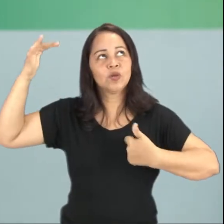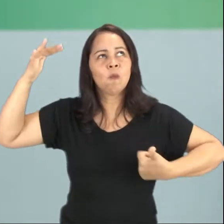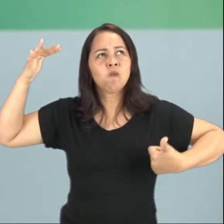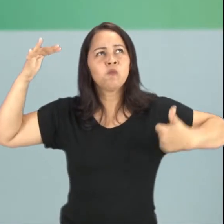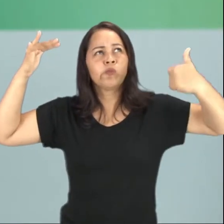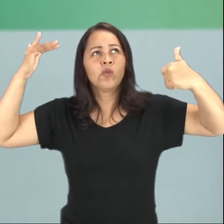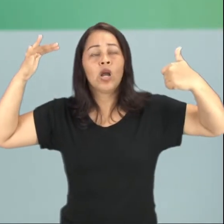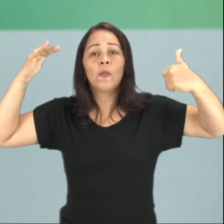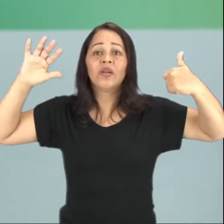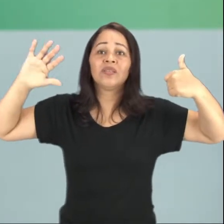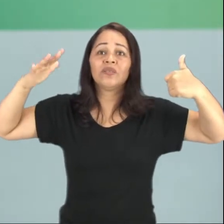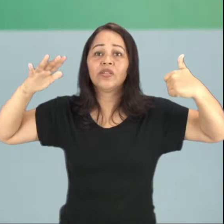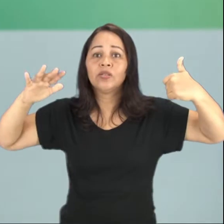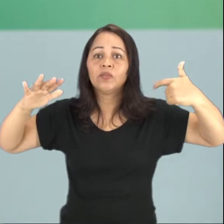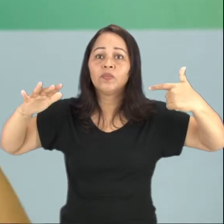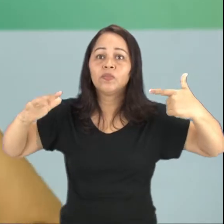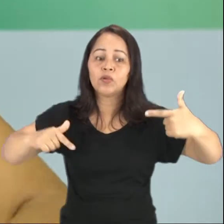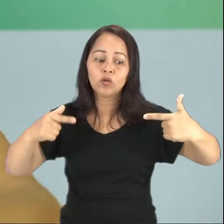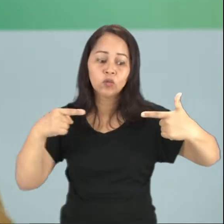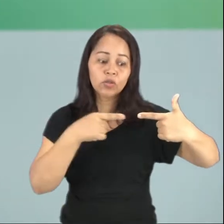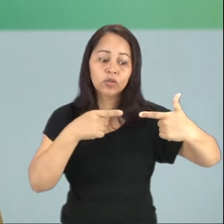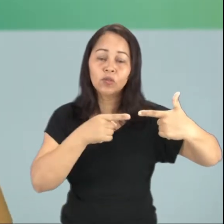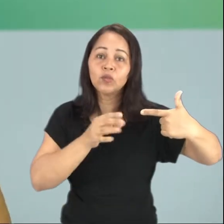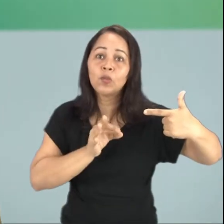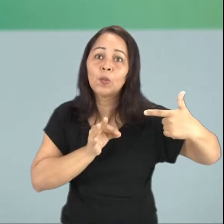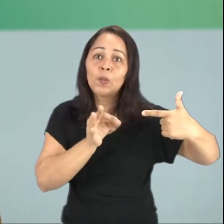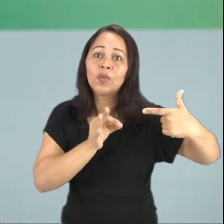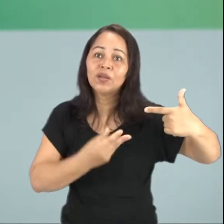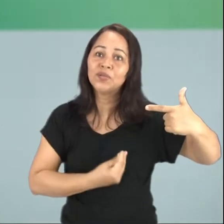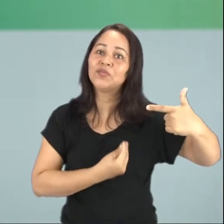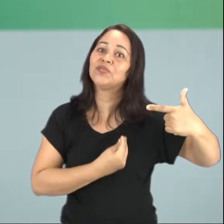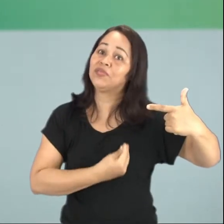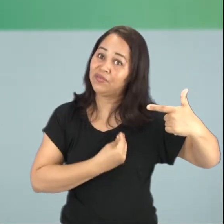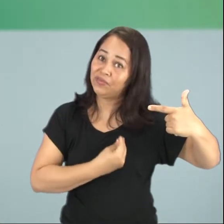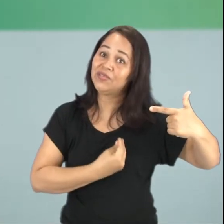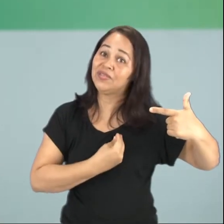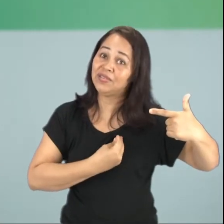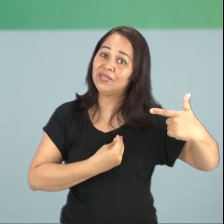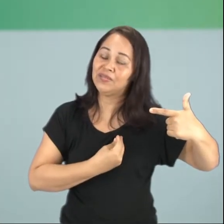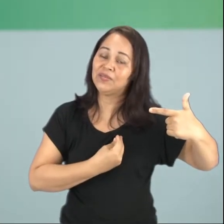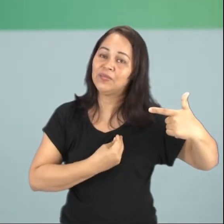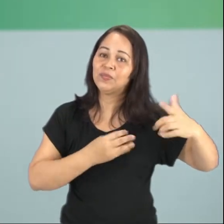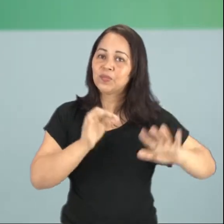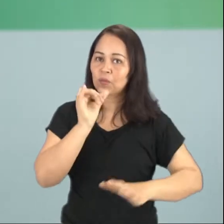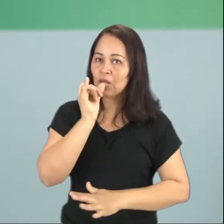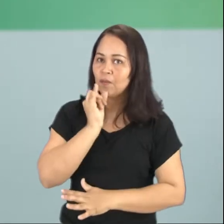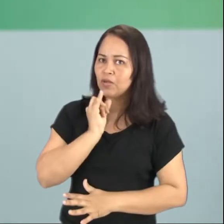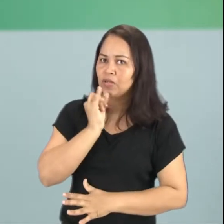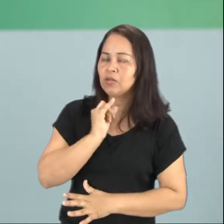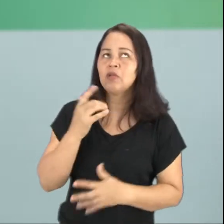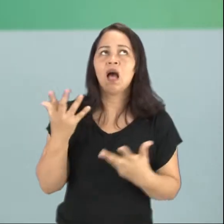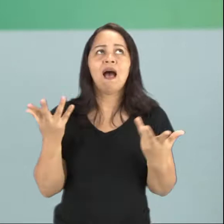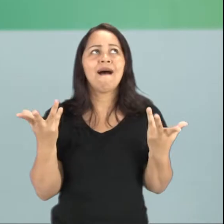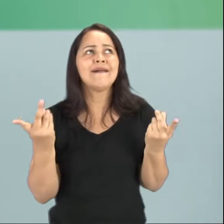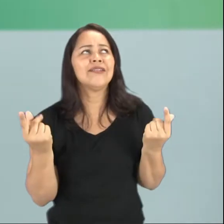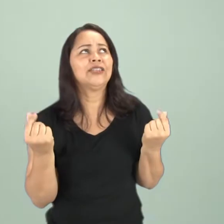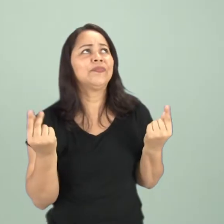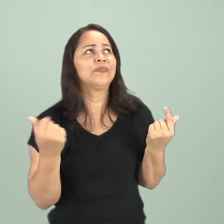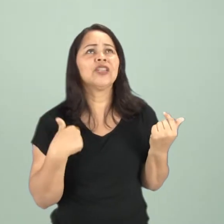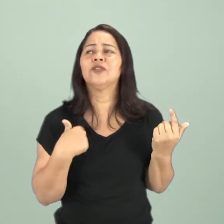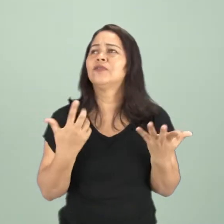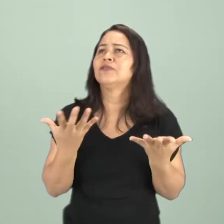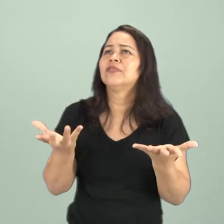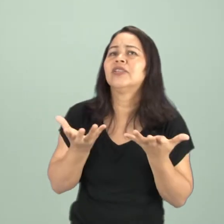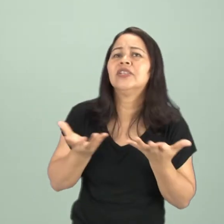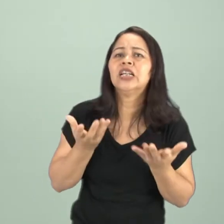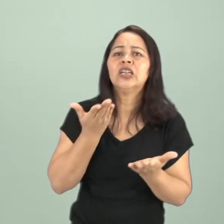sempre que eu achar necessário, eu tenho que pensar no que me faz mudar o projeto de vida. Por exemplo, eu queria muito